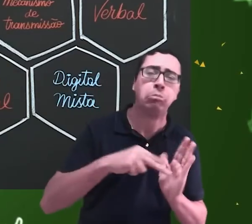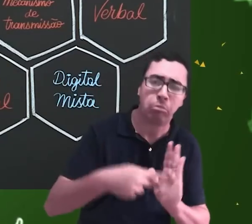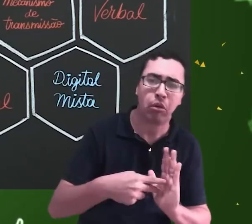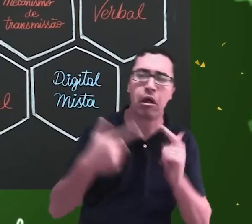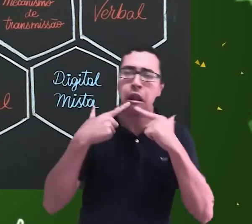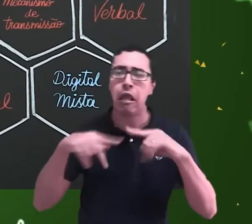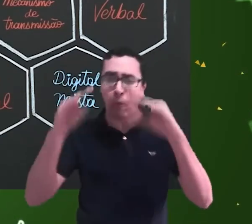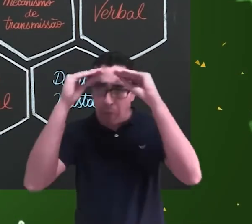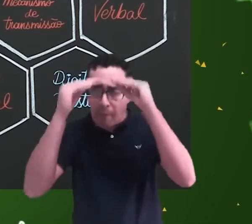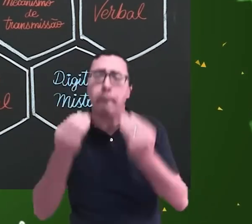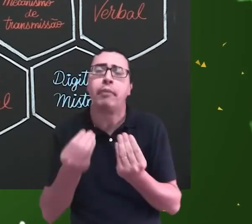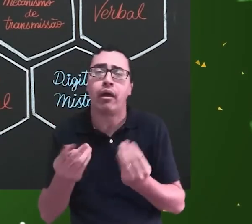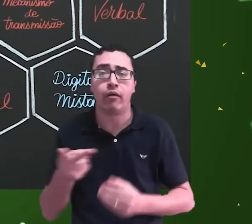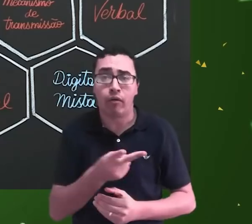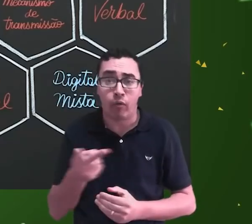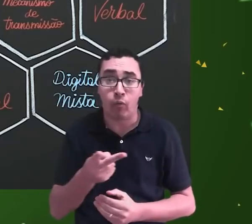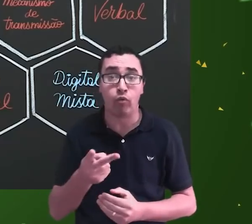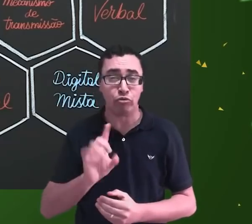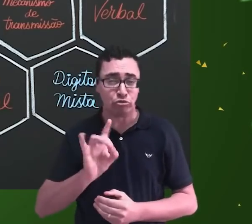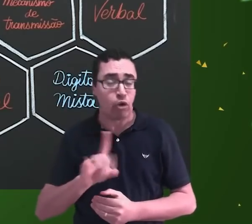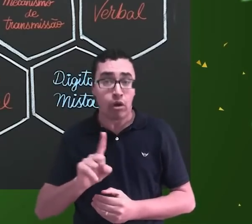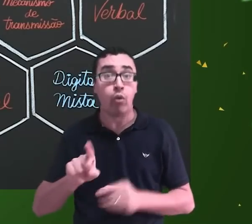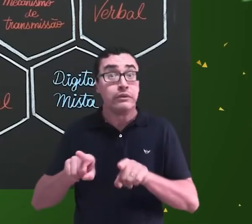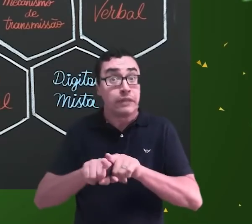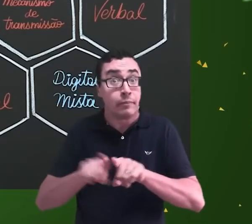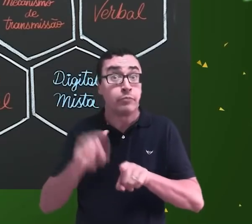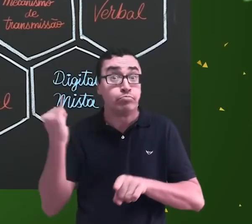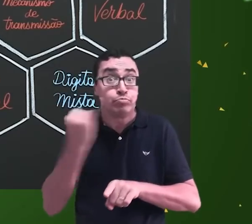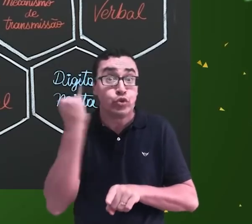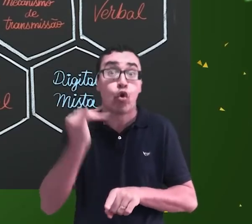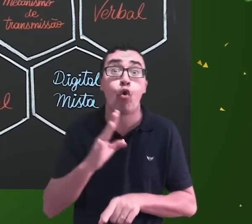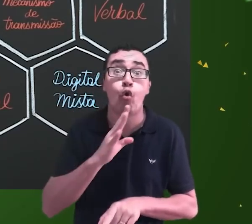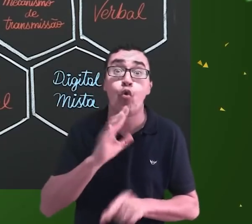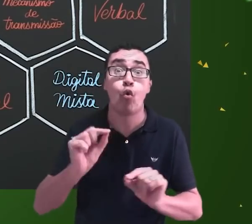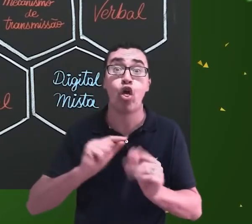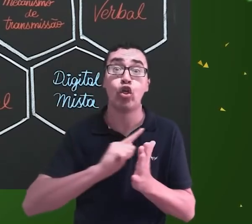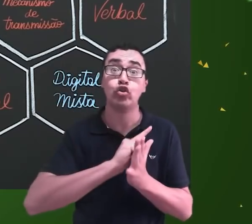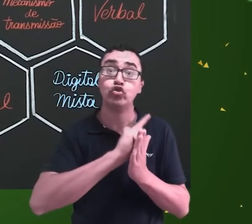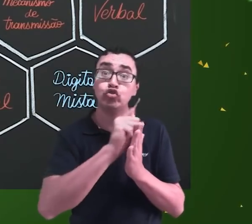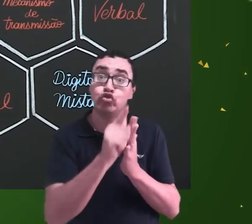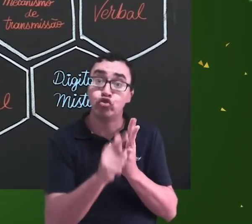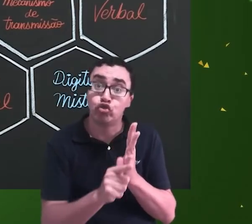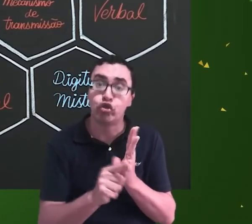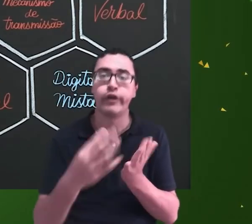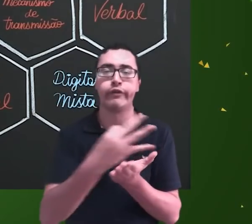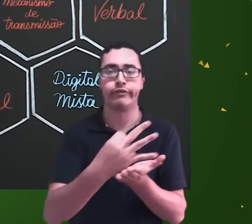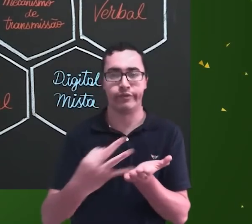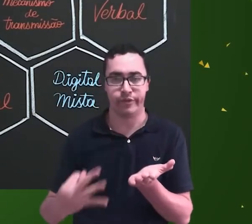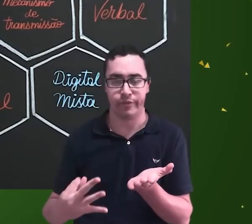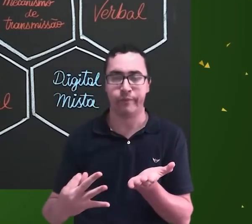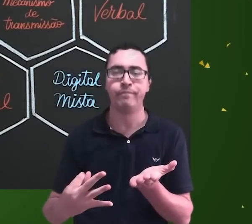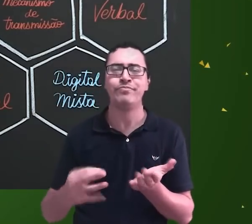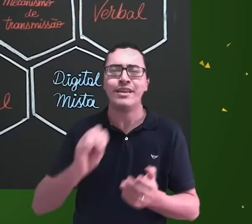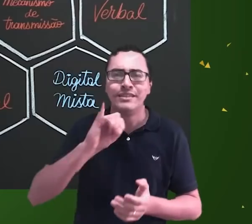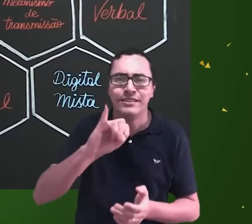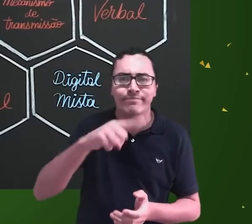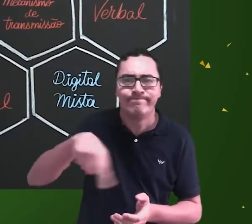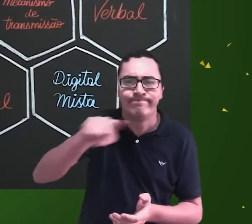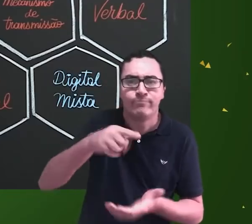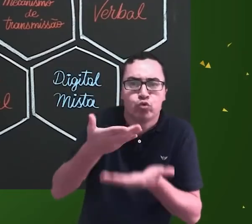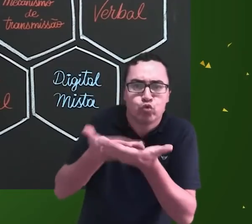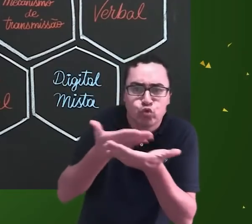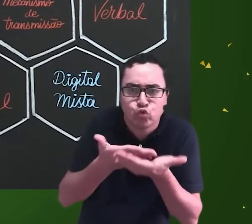só existe por meio de gêneros textuais. Então, eu quero te dar uma dica. Sempre que você for pegar um texto, sempre que você for